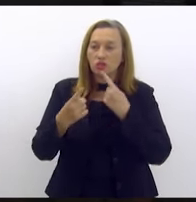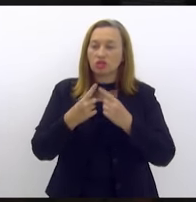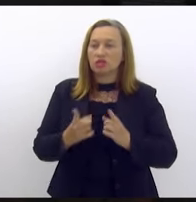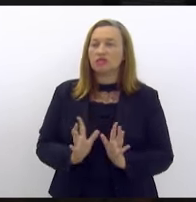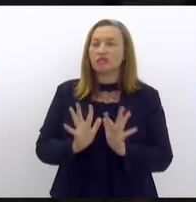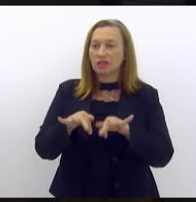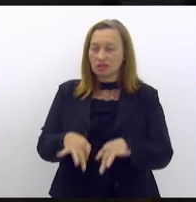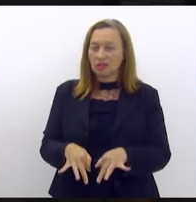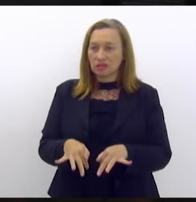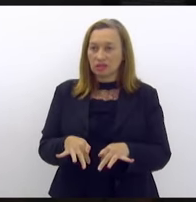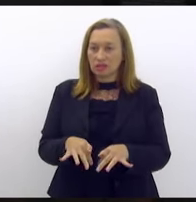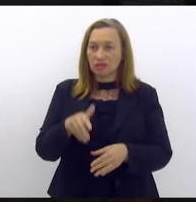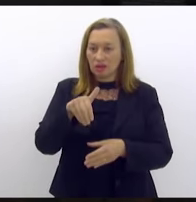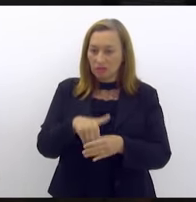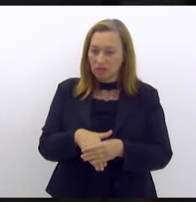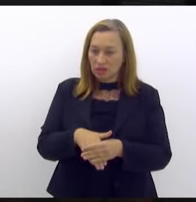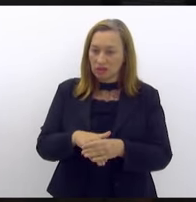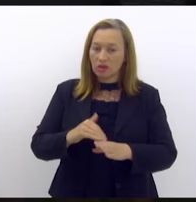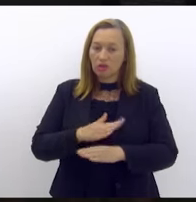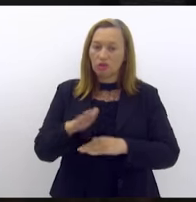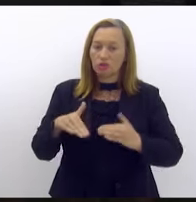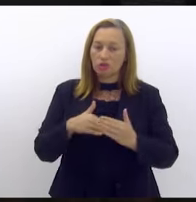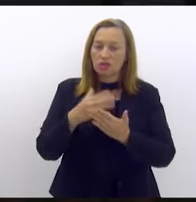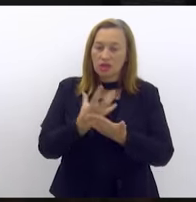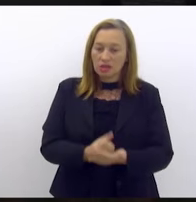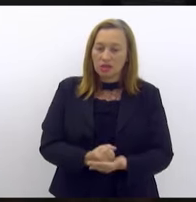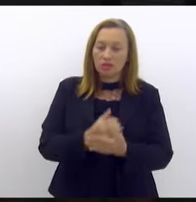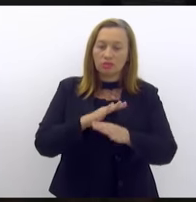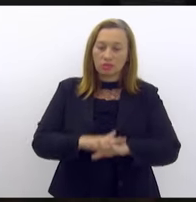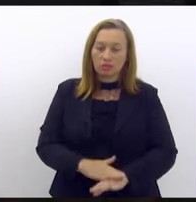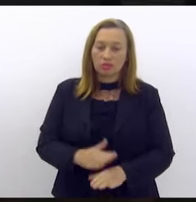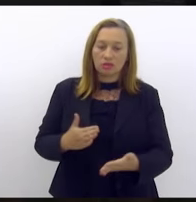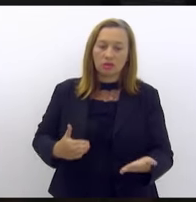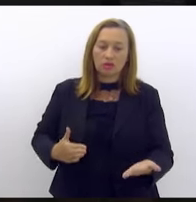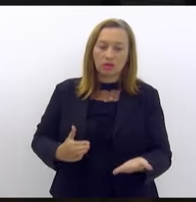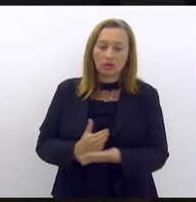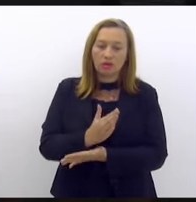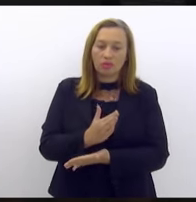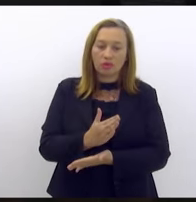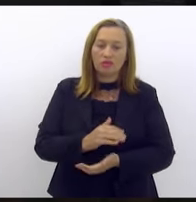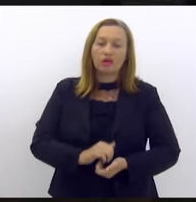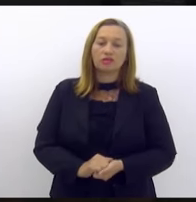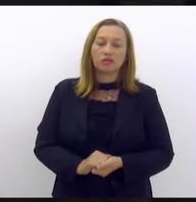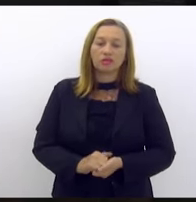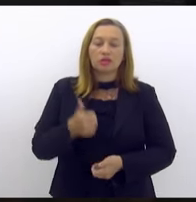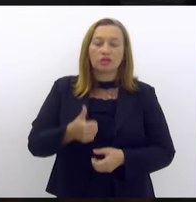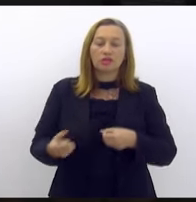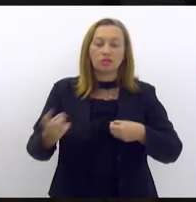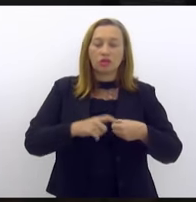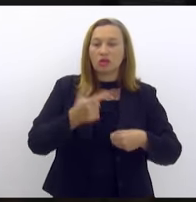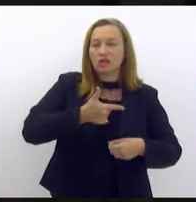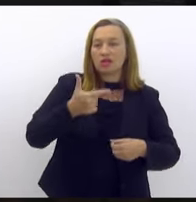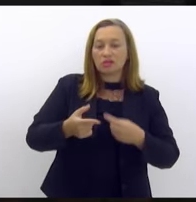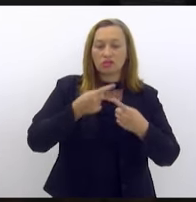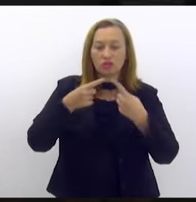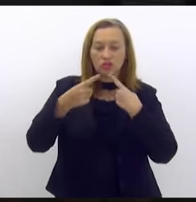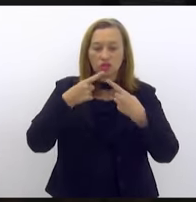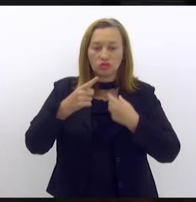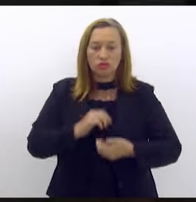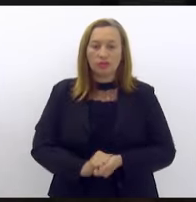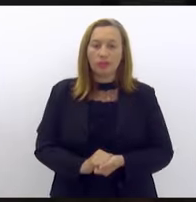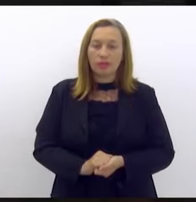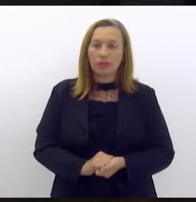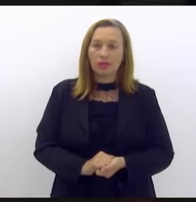discutir, encerrada a discussão. Em votação, os senhores que aprovam permaneçam como estão. Aprovado em primeira e retorna em